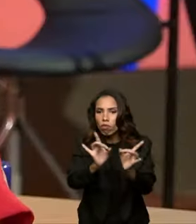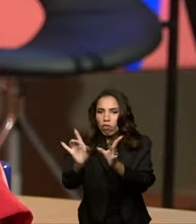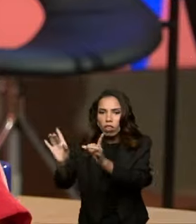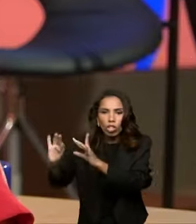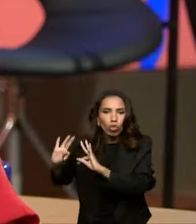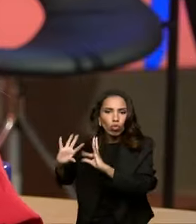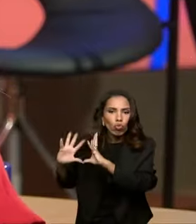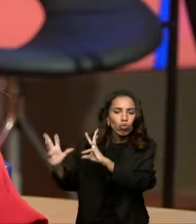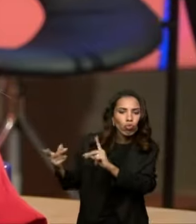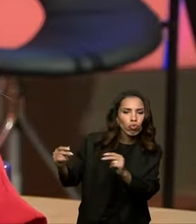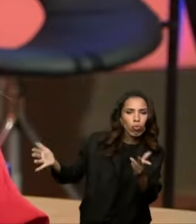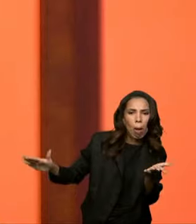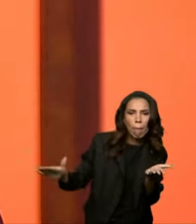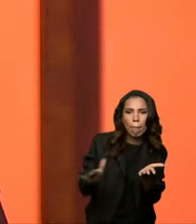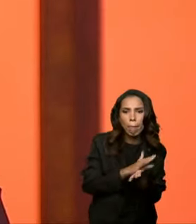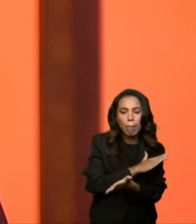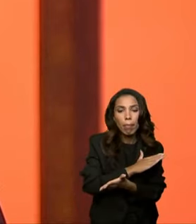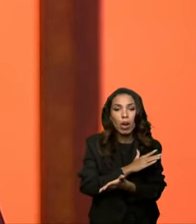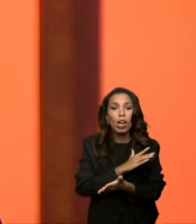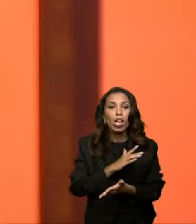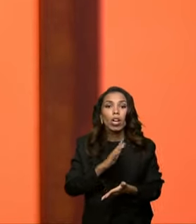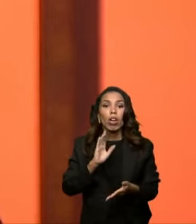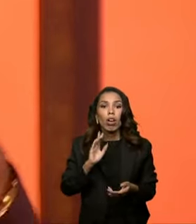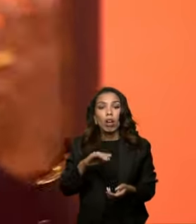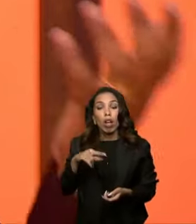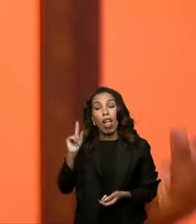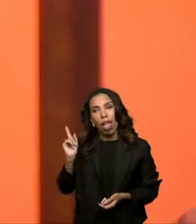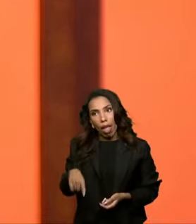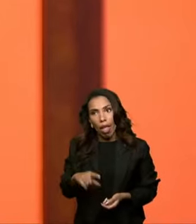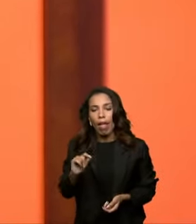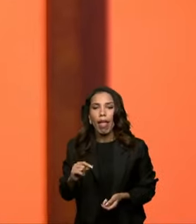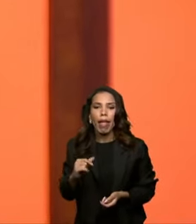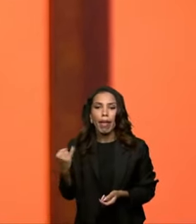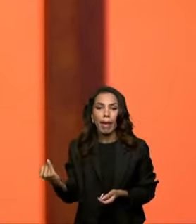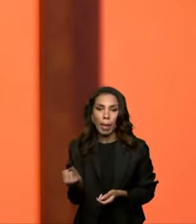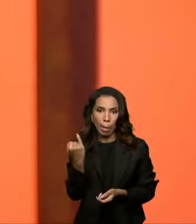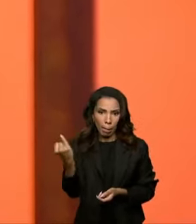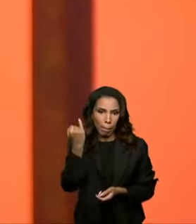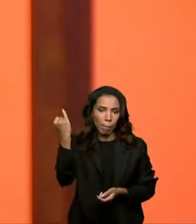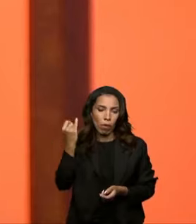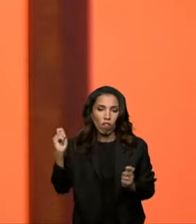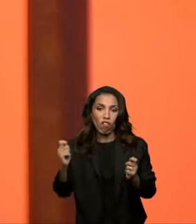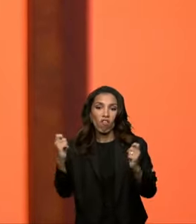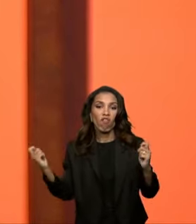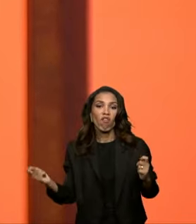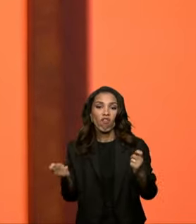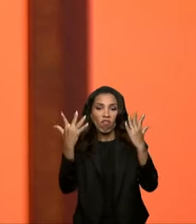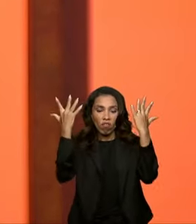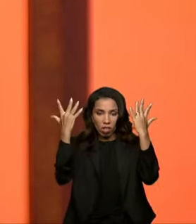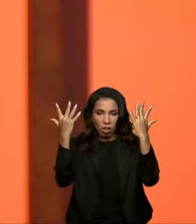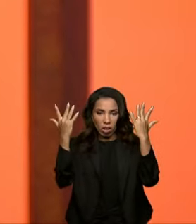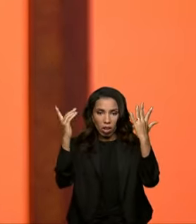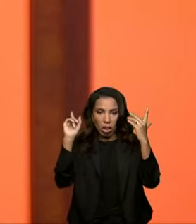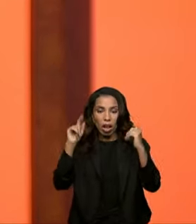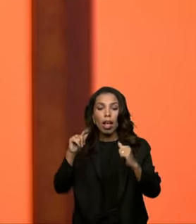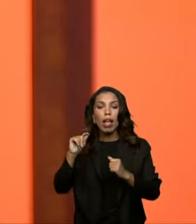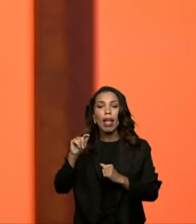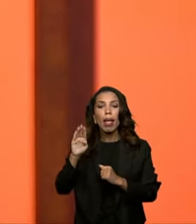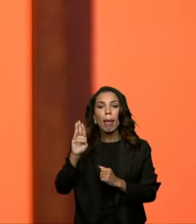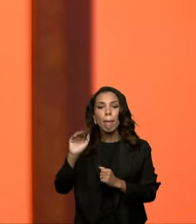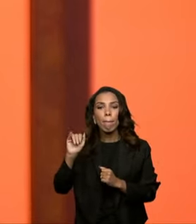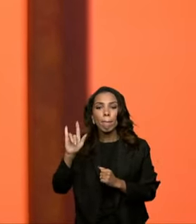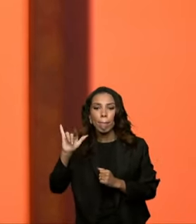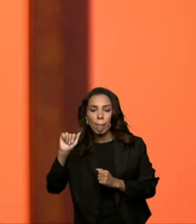Esgota tudo. E aí só perde praticamente, assim, importância para o festival Bahia das Gatas, que é o maior festival de